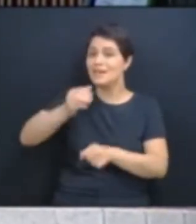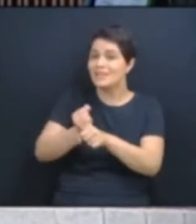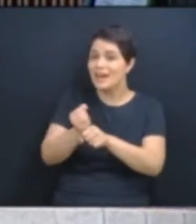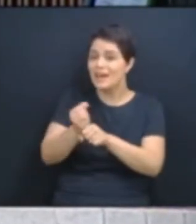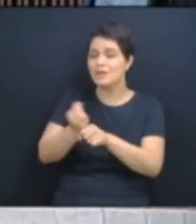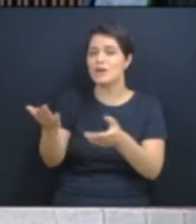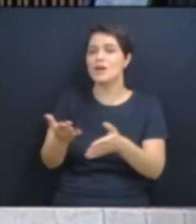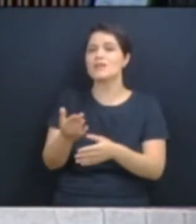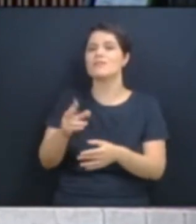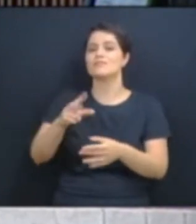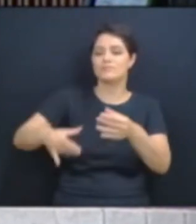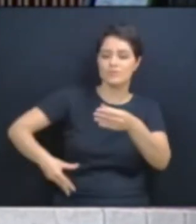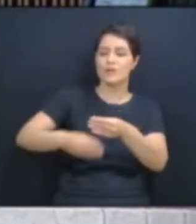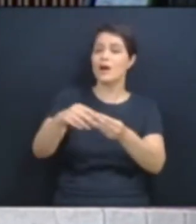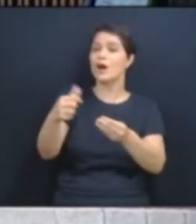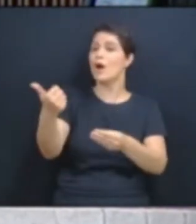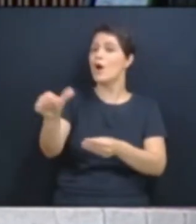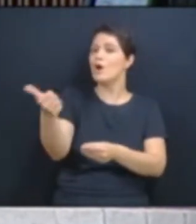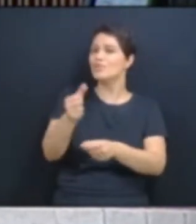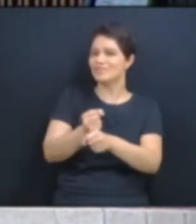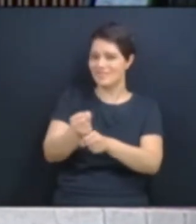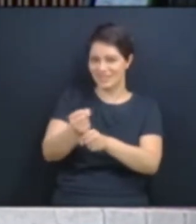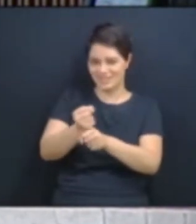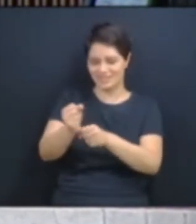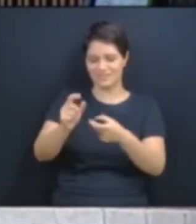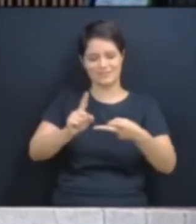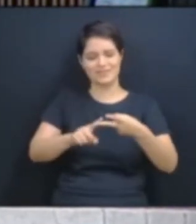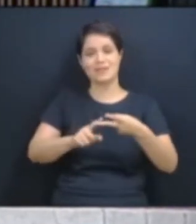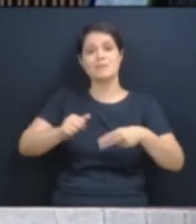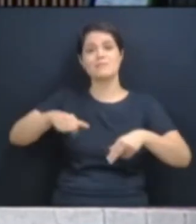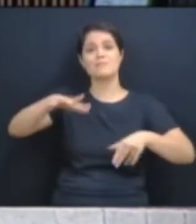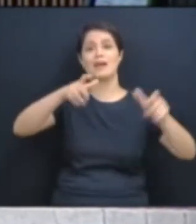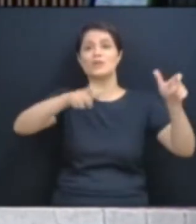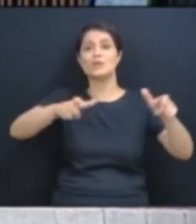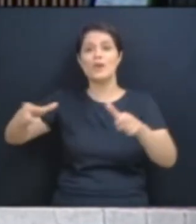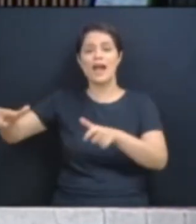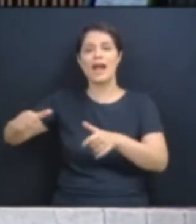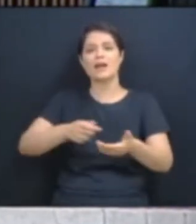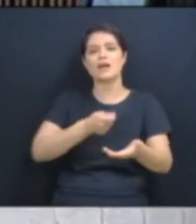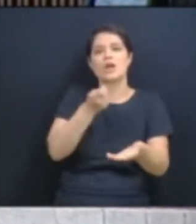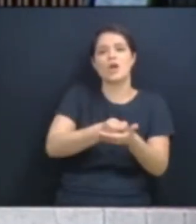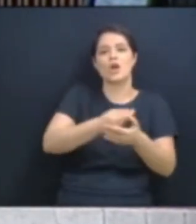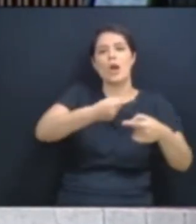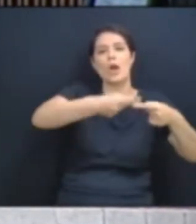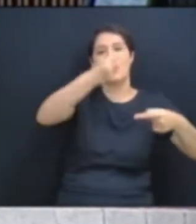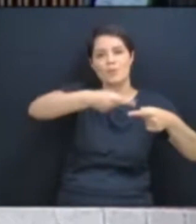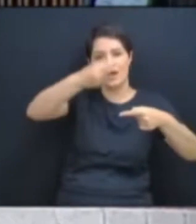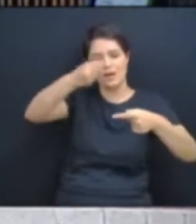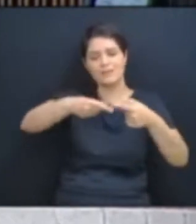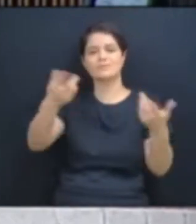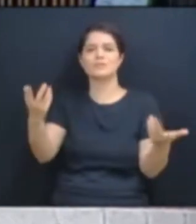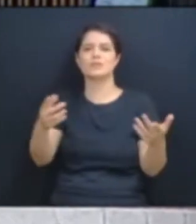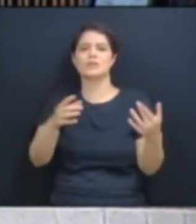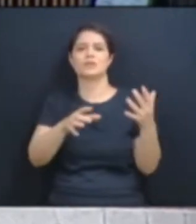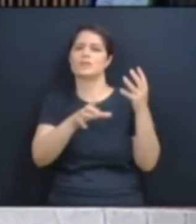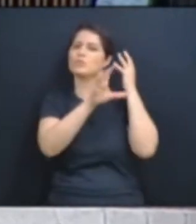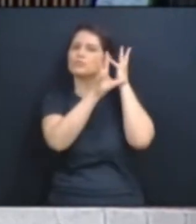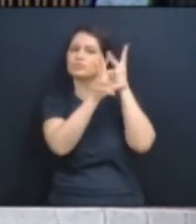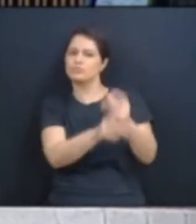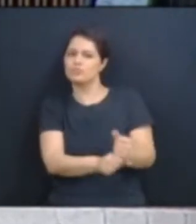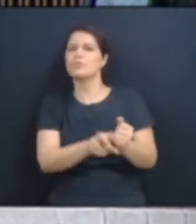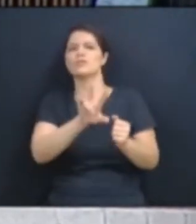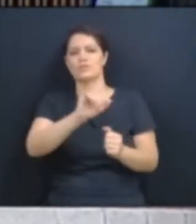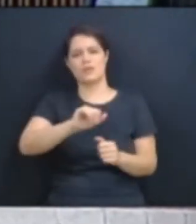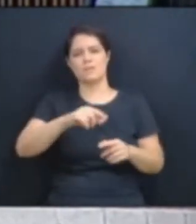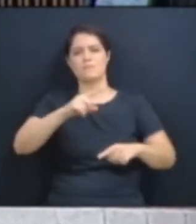anos, aumentará os pontos de arrecadação, e isso fará com que as coisas sejam encarecidas. Portanto, o que